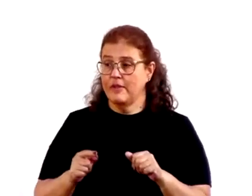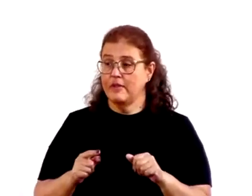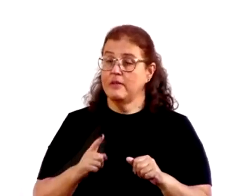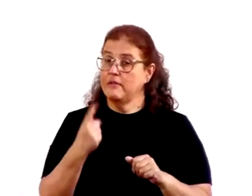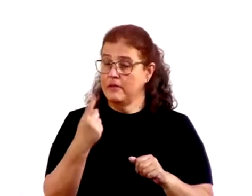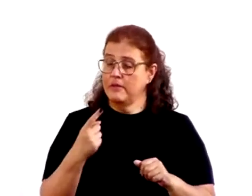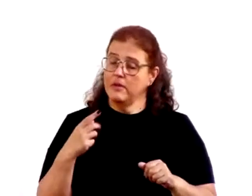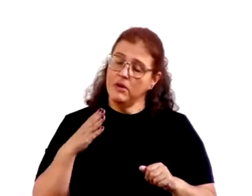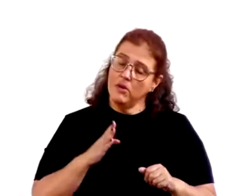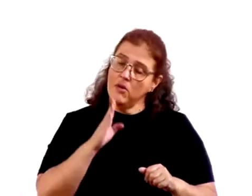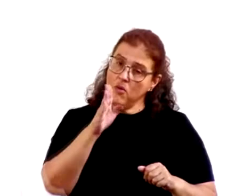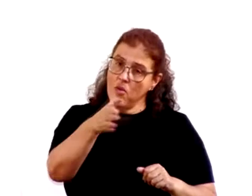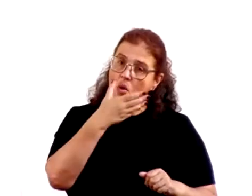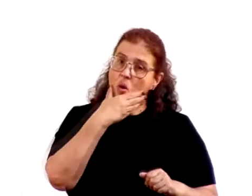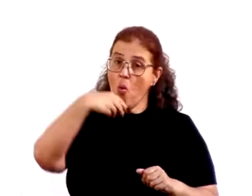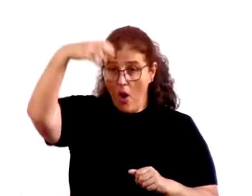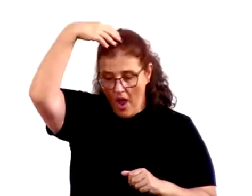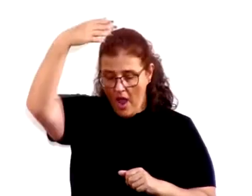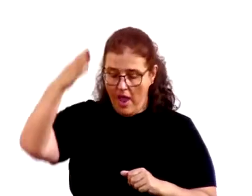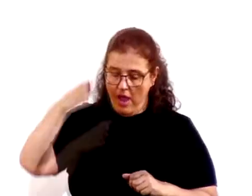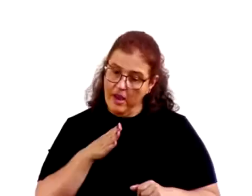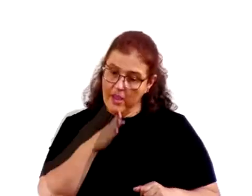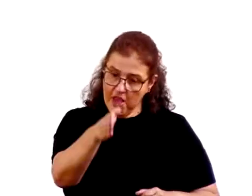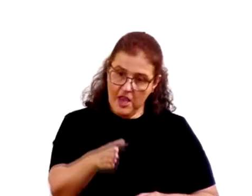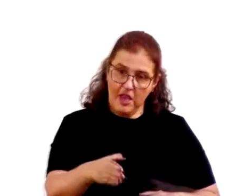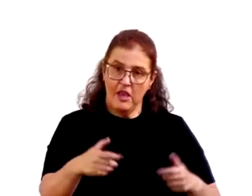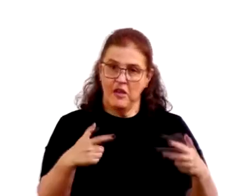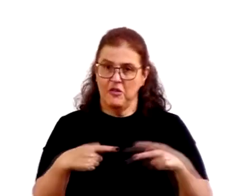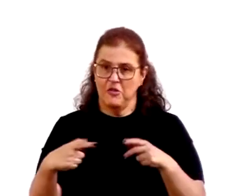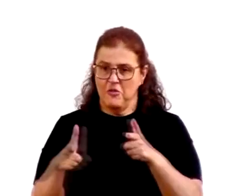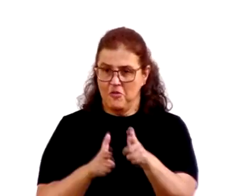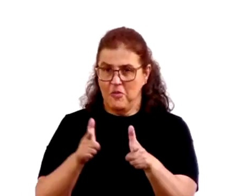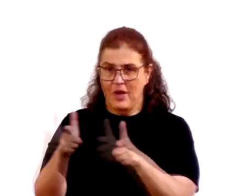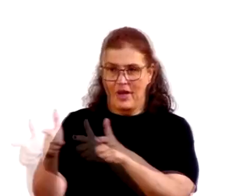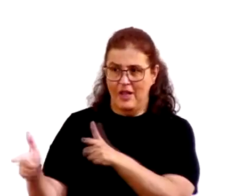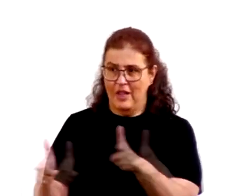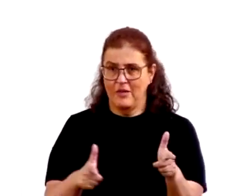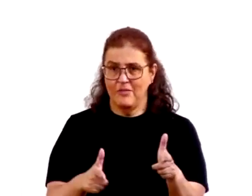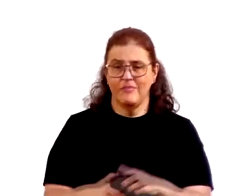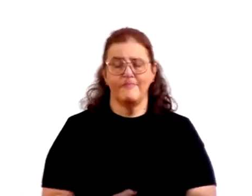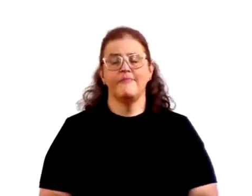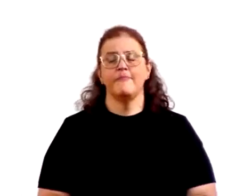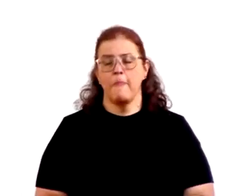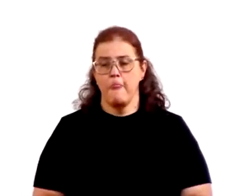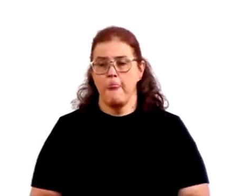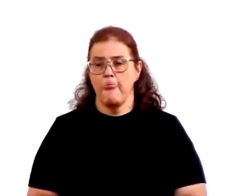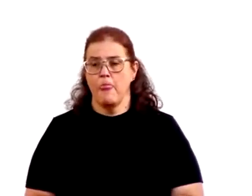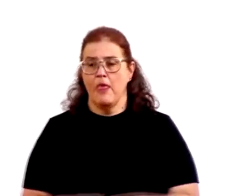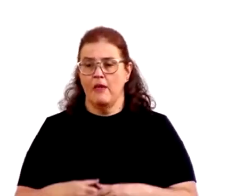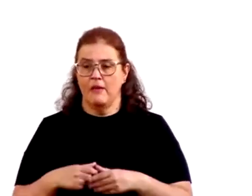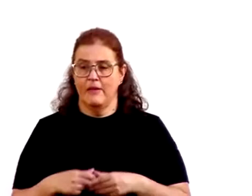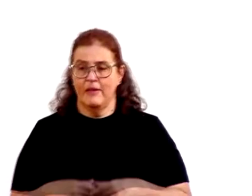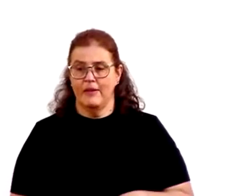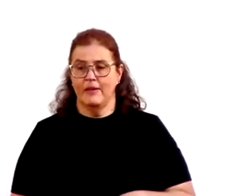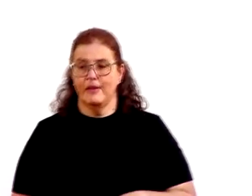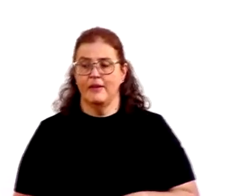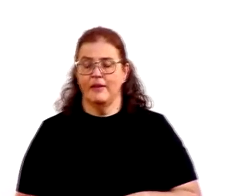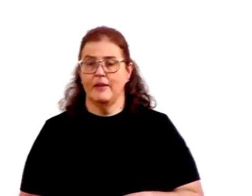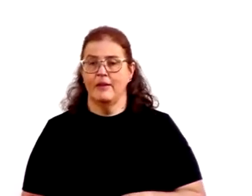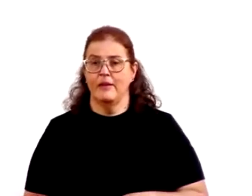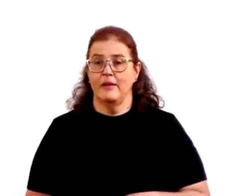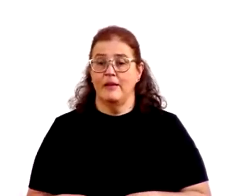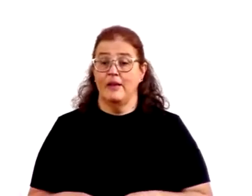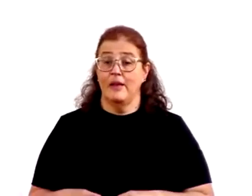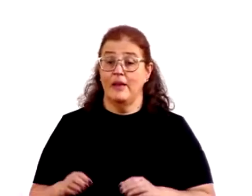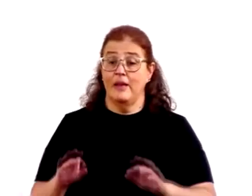a resposta que viria era de vitória ou de derrota. E enquanto o rei não voltasse,